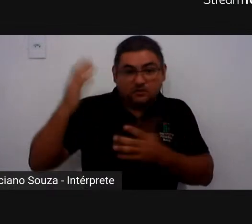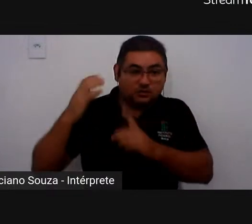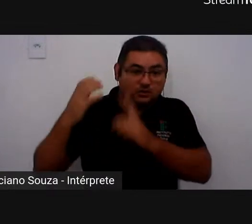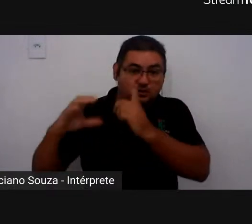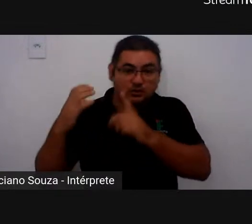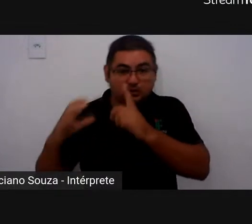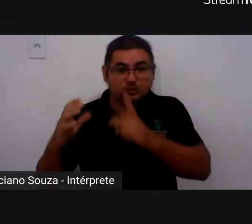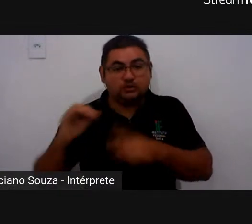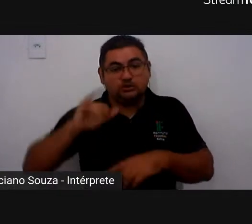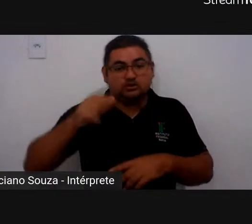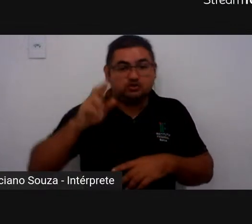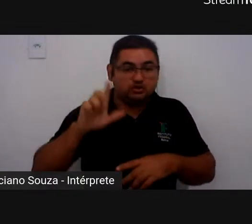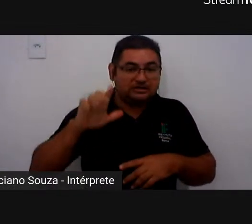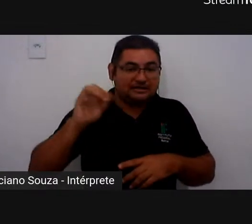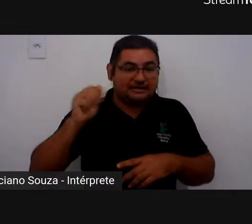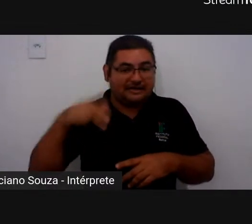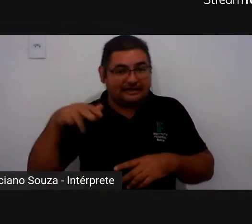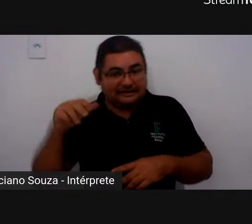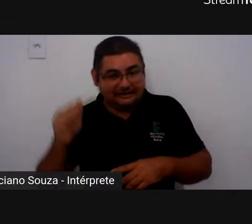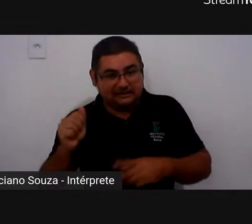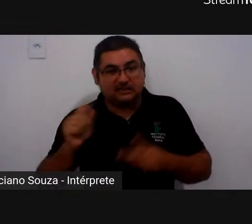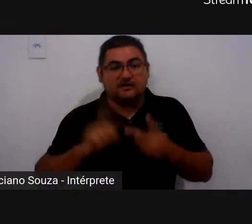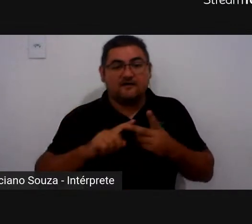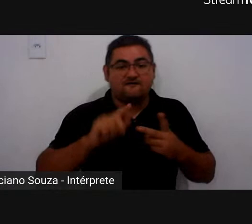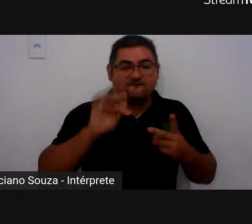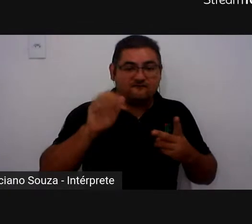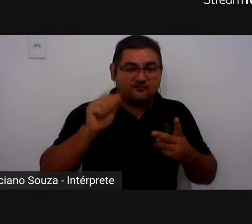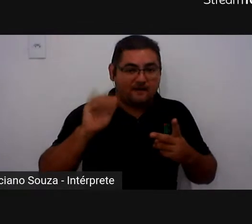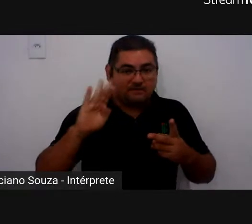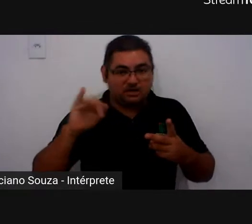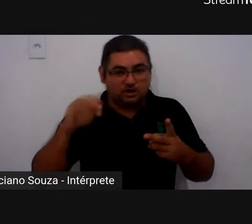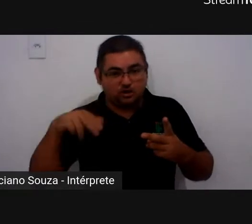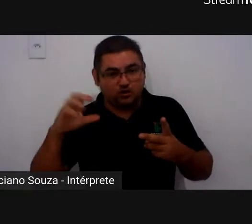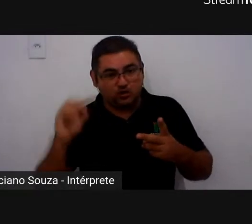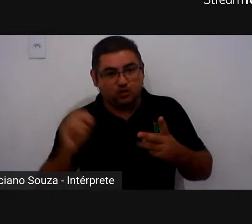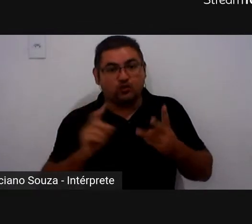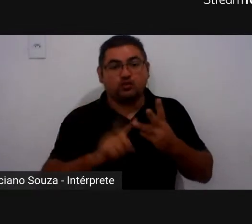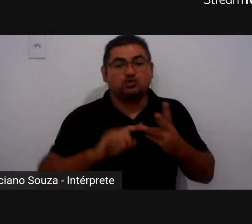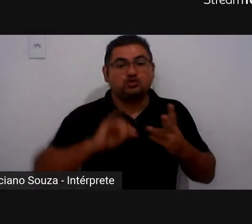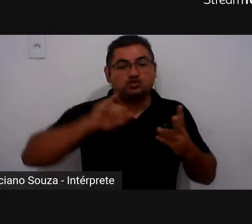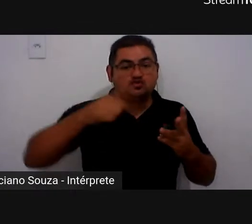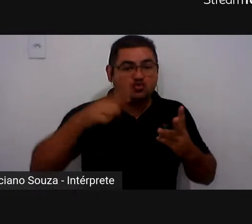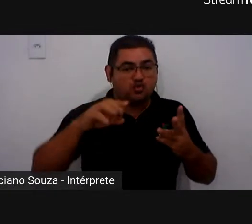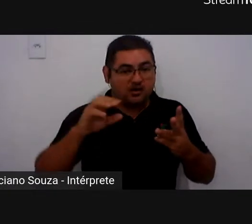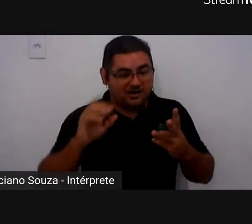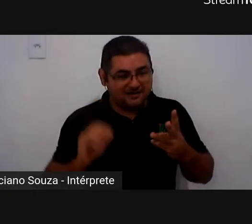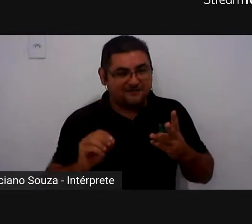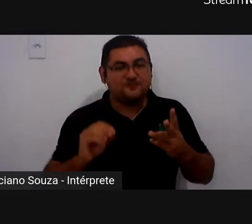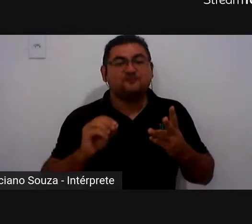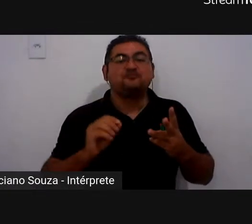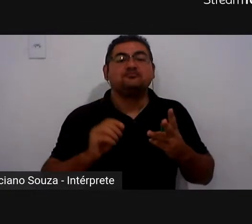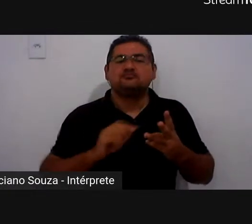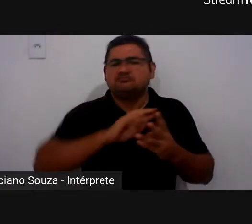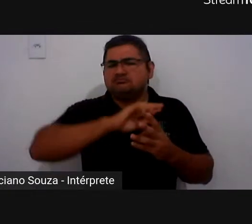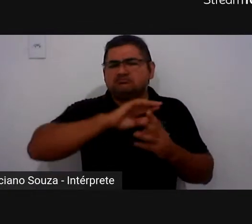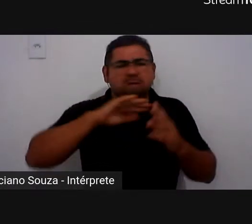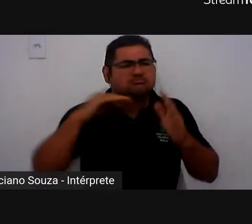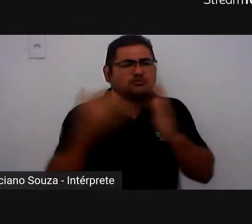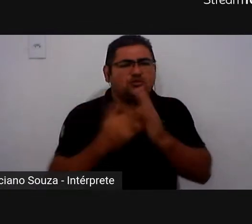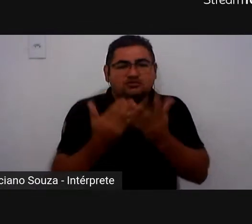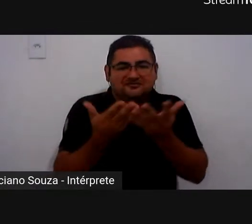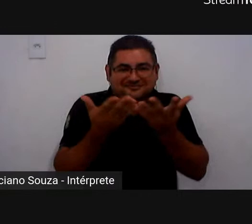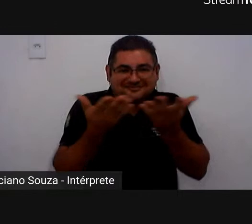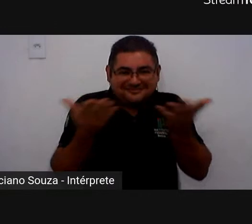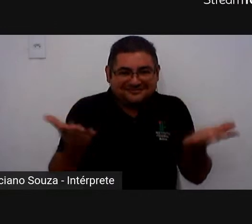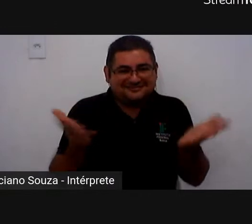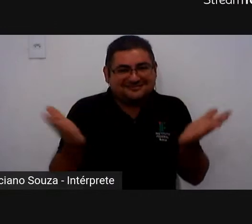também ao nosso diretor Eduardo Ah João o nosso diretor de ensino e que me avisar a todos vocês também estão participando